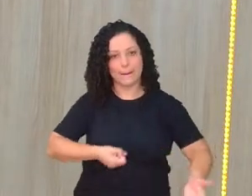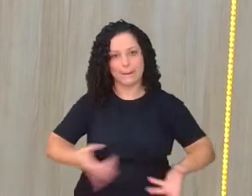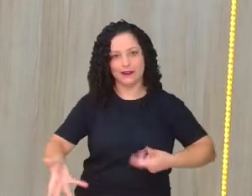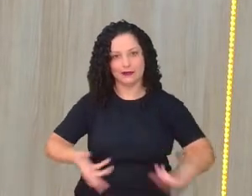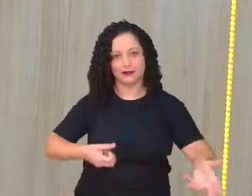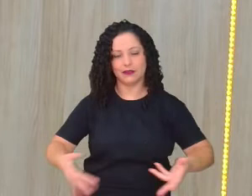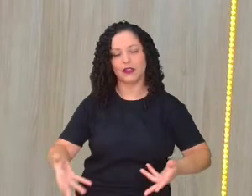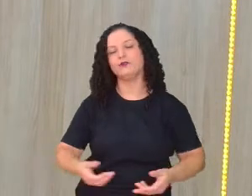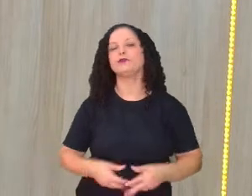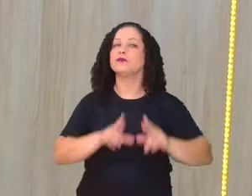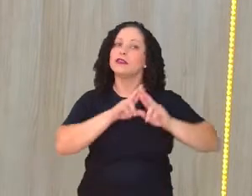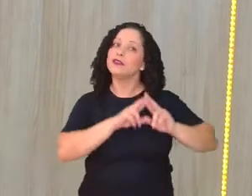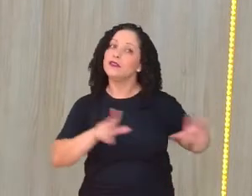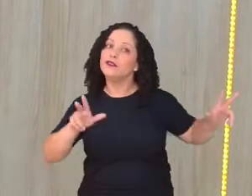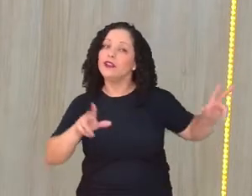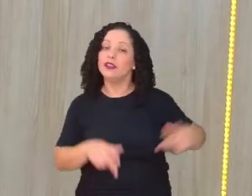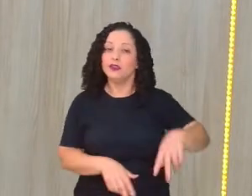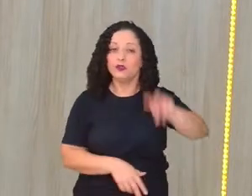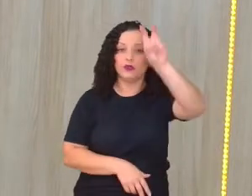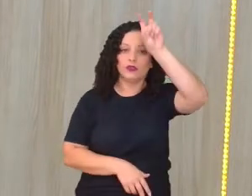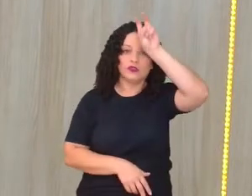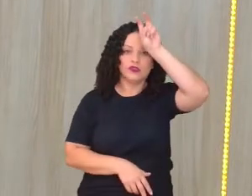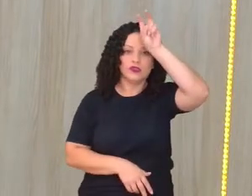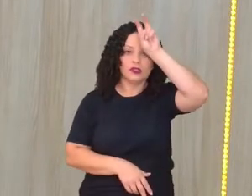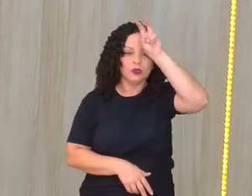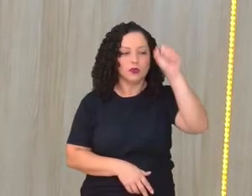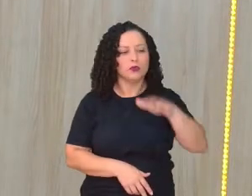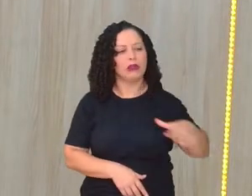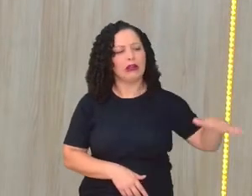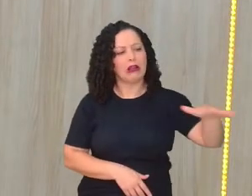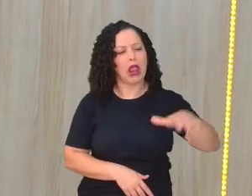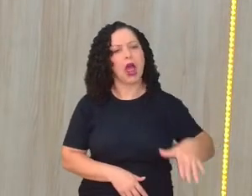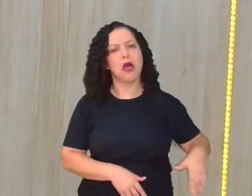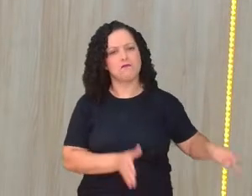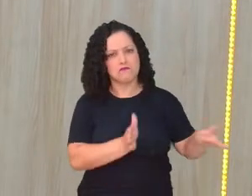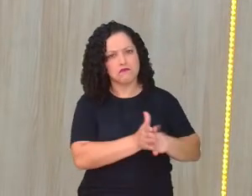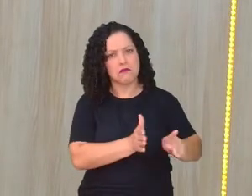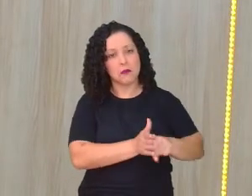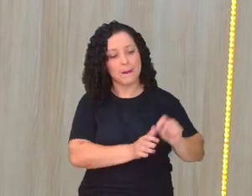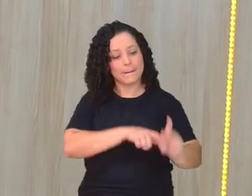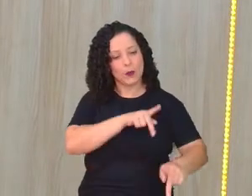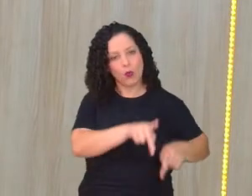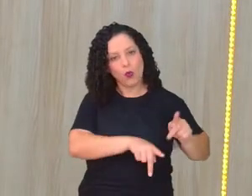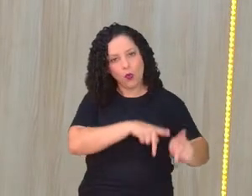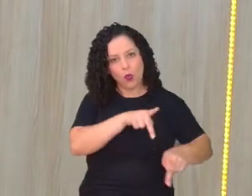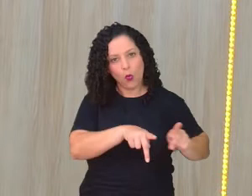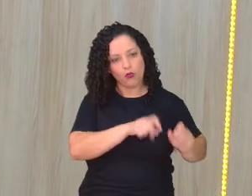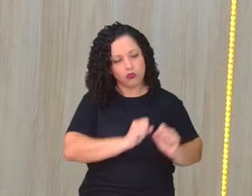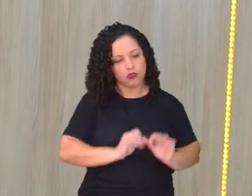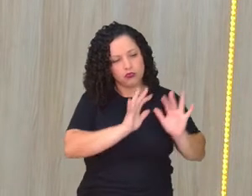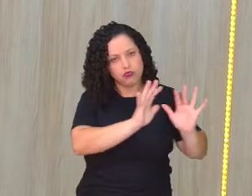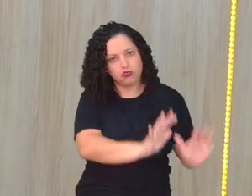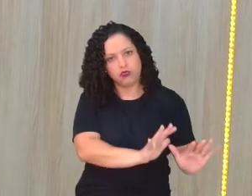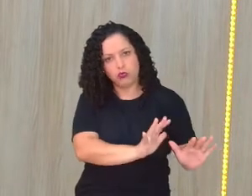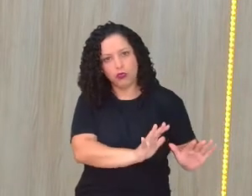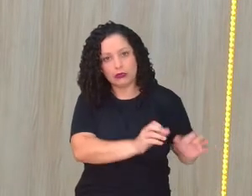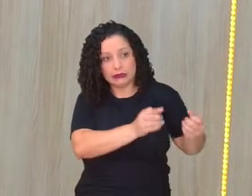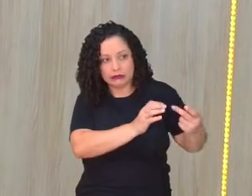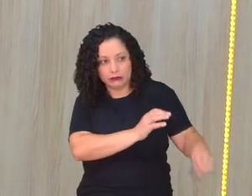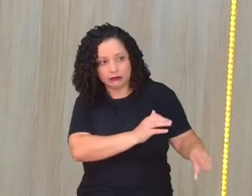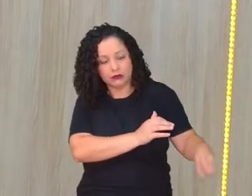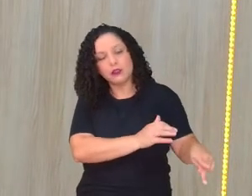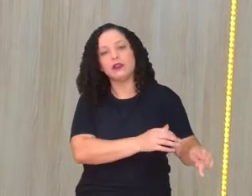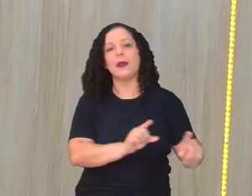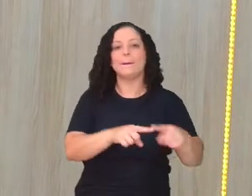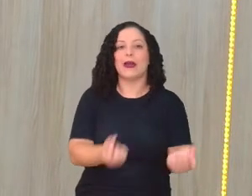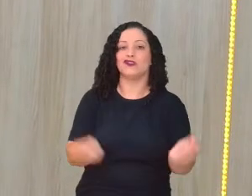né, que criou uma civilização ali homogênea, né, a gente vai ter um único povo ali ocupando o território. A